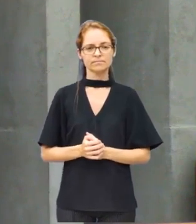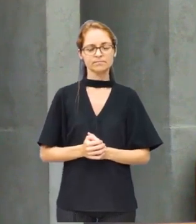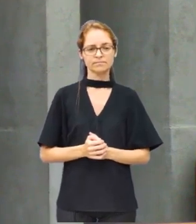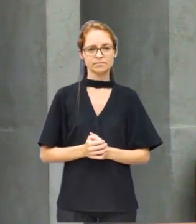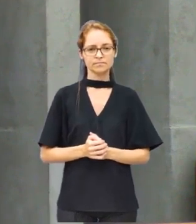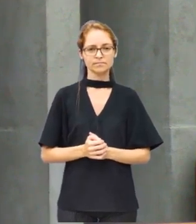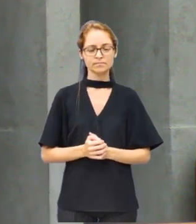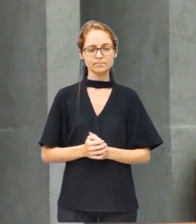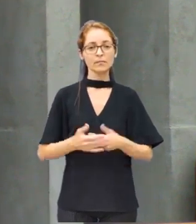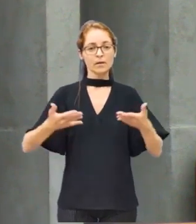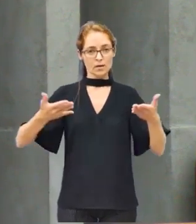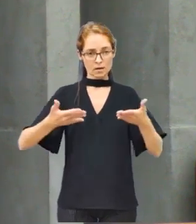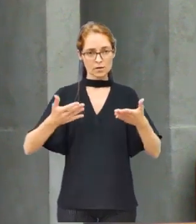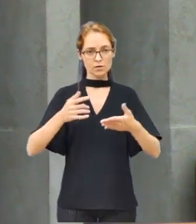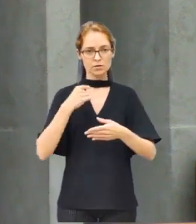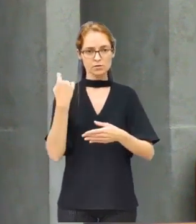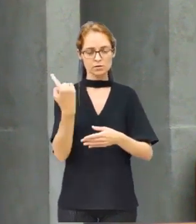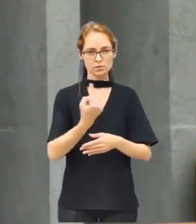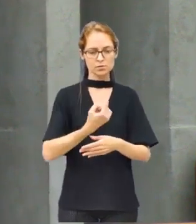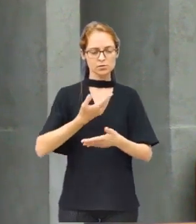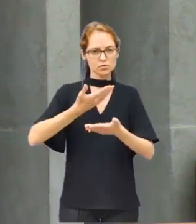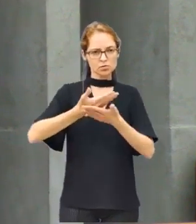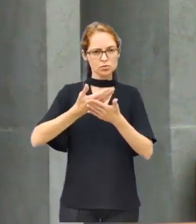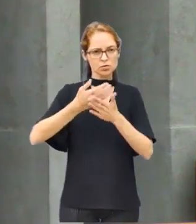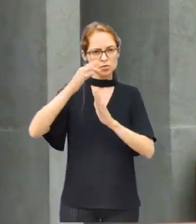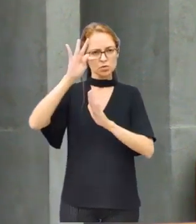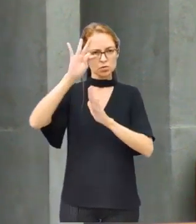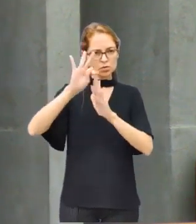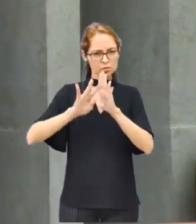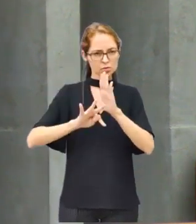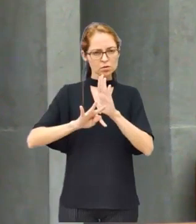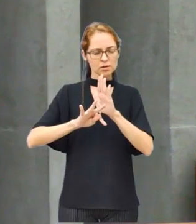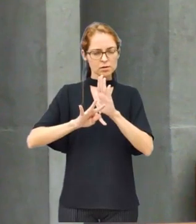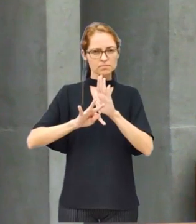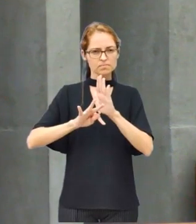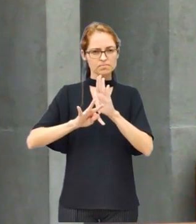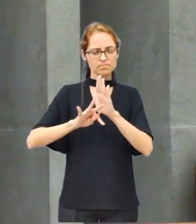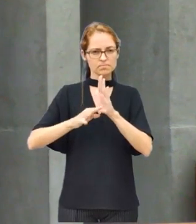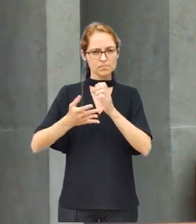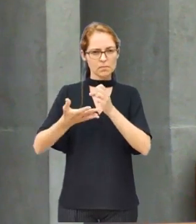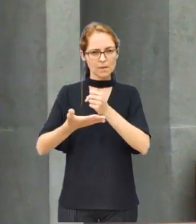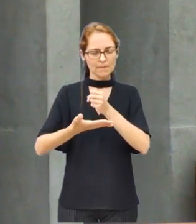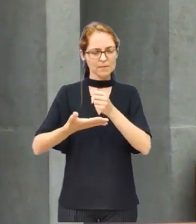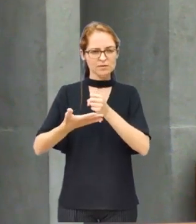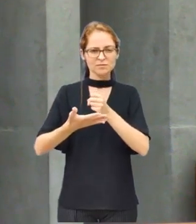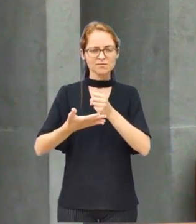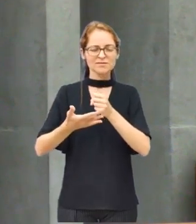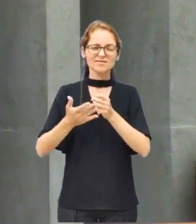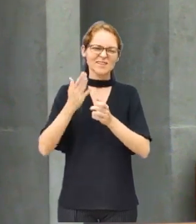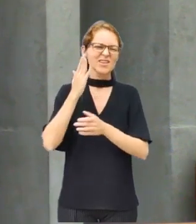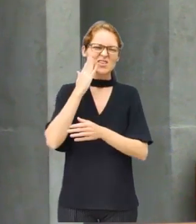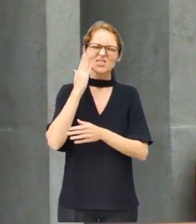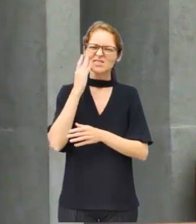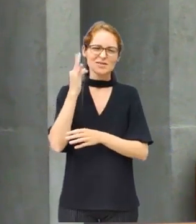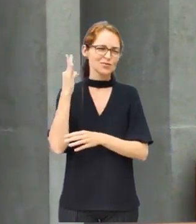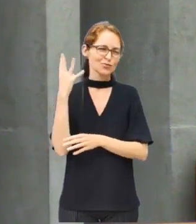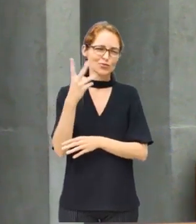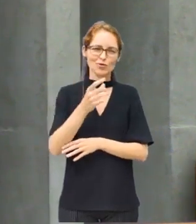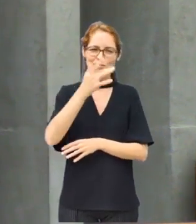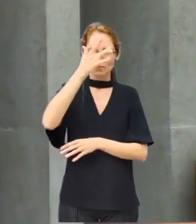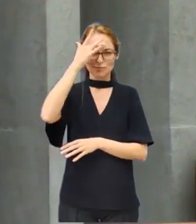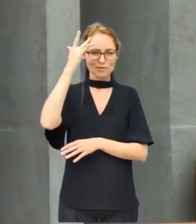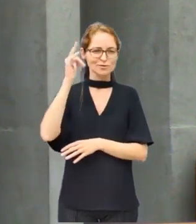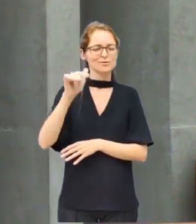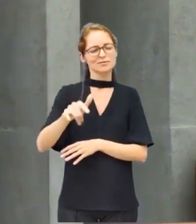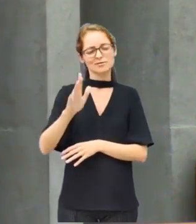nós pudéssemos olhar aqui e perceba que tudo que nós falarmos aqui não tem nenhuma novidade. Eu creio que todos já conhecem bem